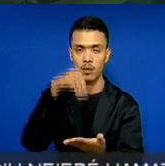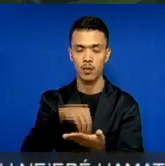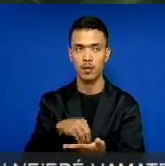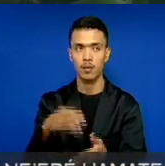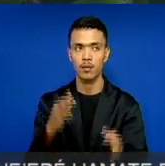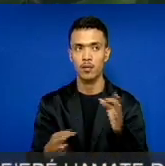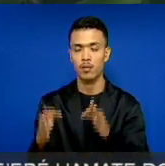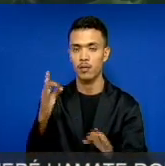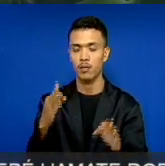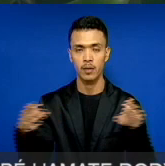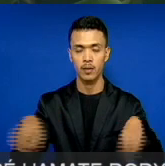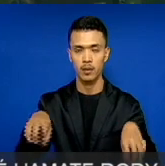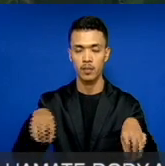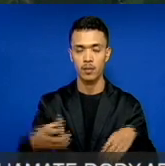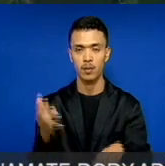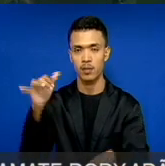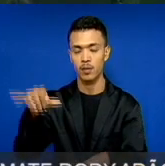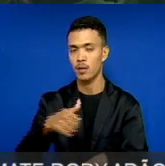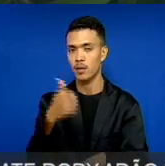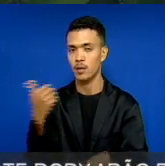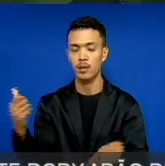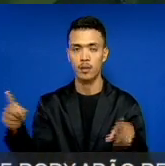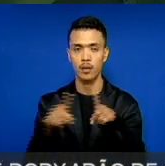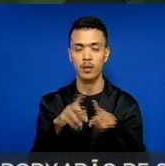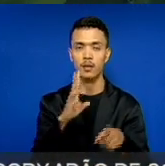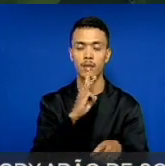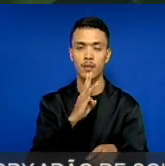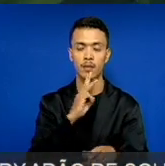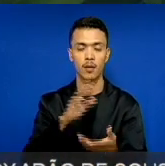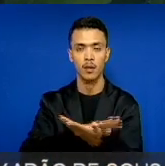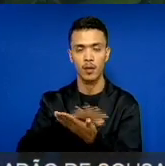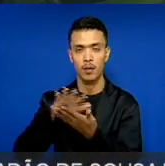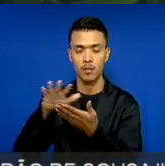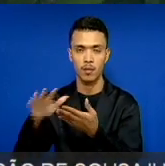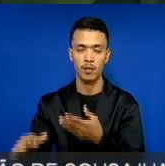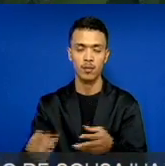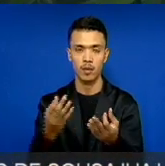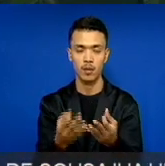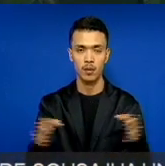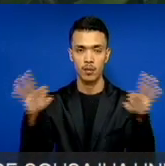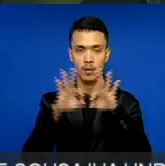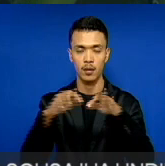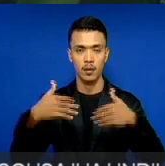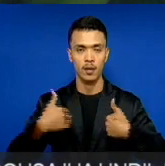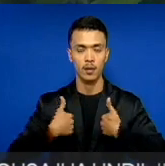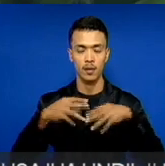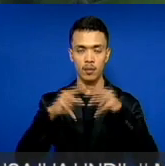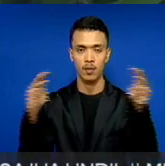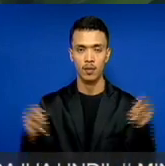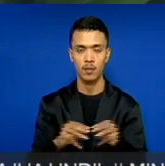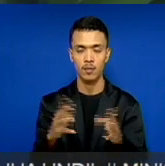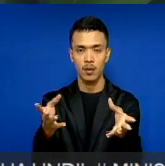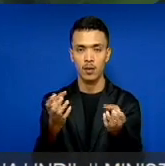dari dana, servisu sira selukan sa agua e saneamento, limpeza urbana, buat sini hoto sai prioridade ya munisipi. Tambah ita kar glori munisipi